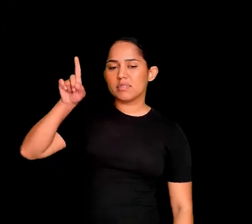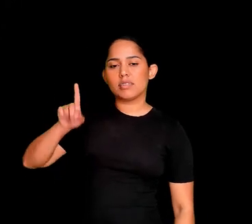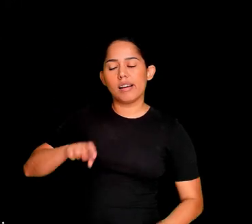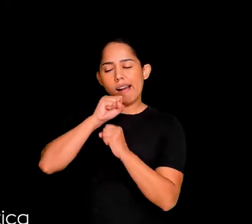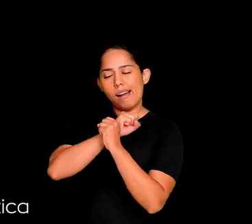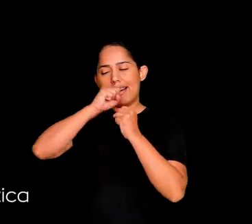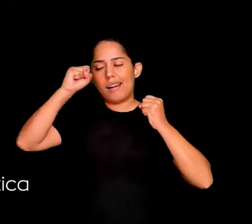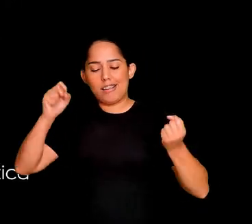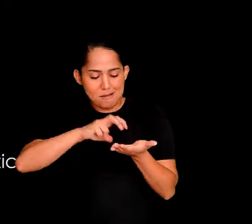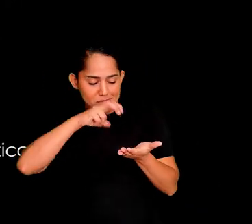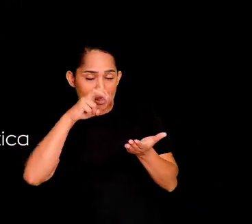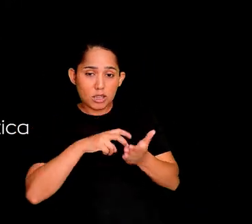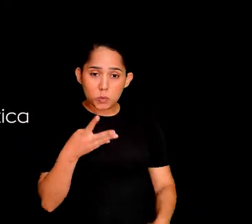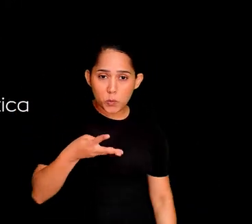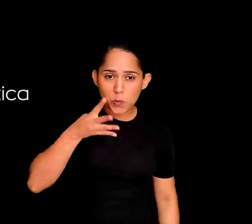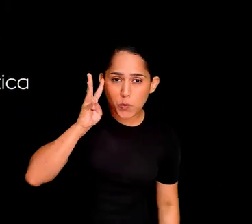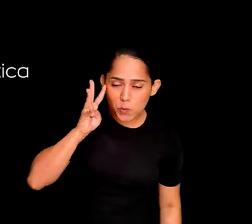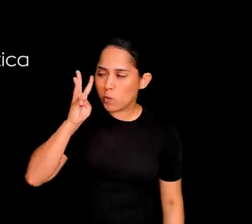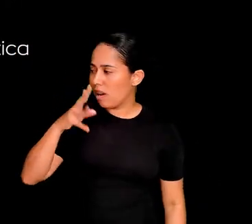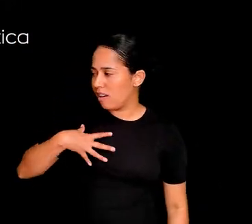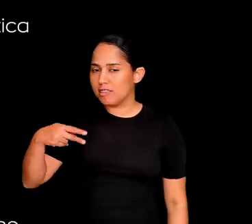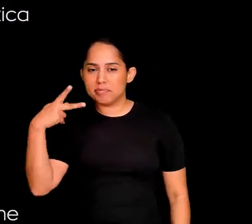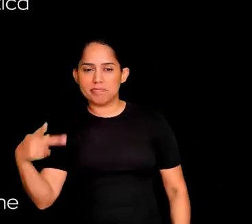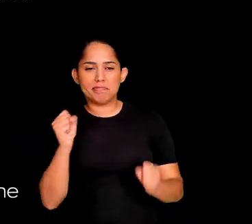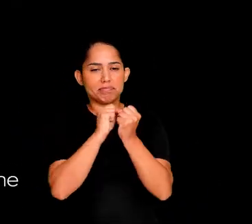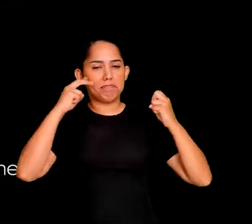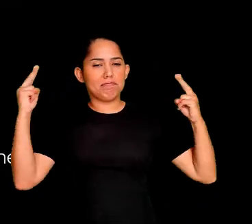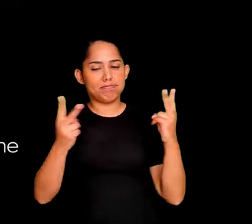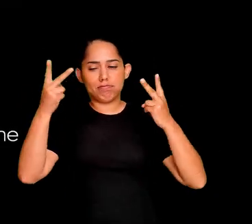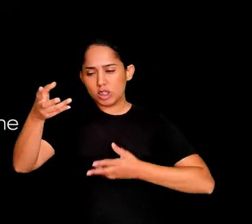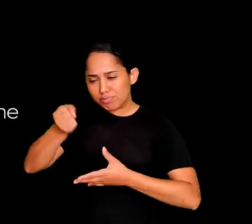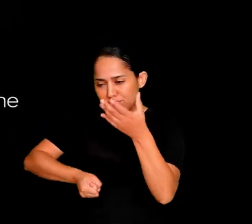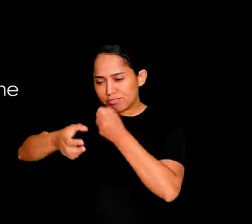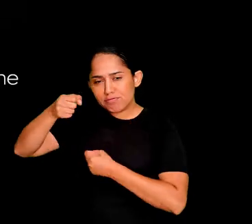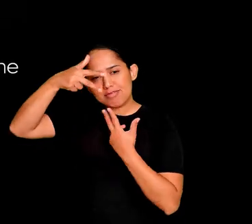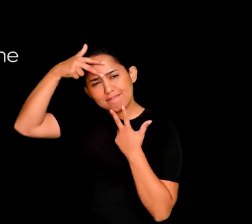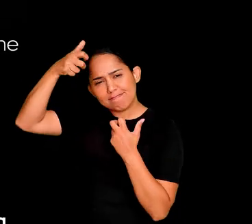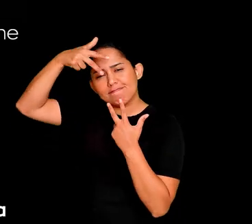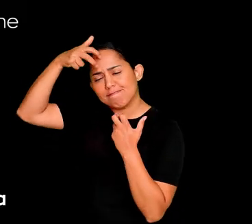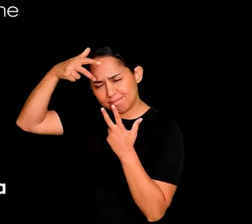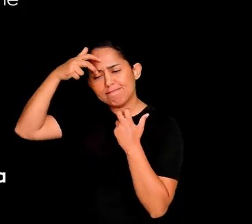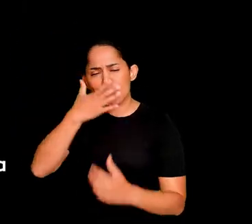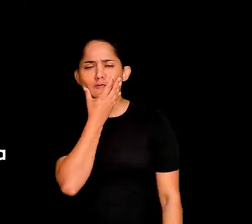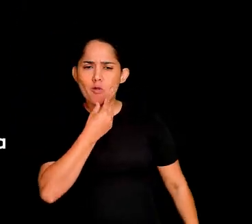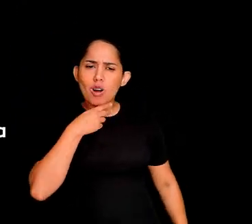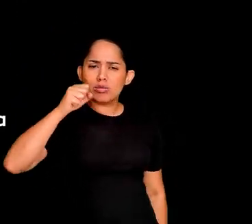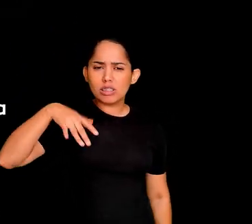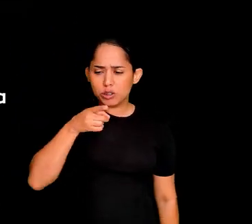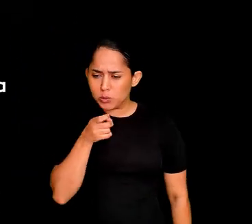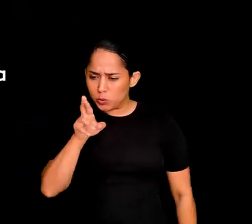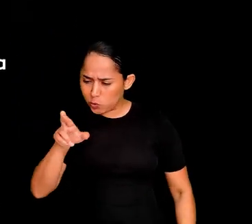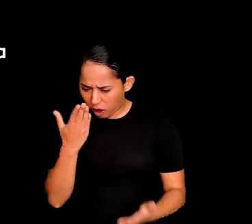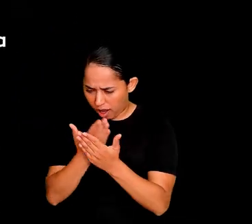Zé Moreira levanta às 4 horas da manhã, é filho de Iansã, tira leite de cabra, é cabra macho sim senhor. Não tem